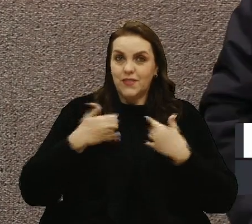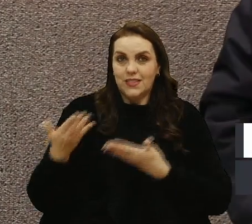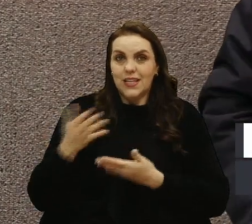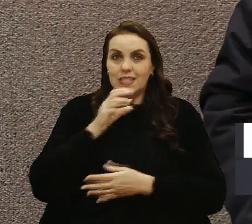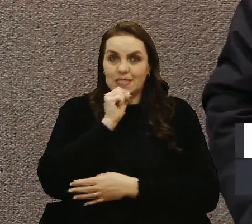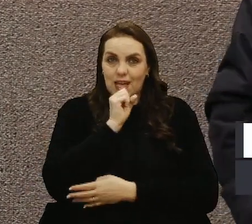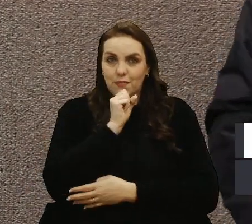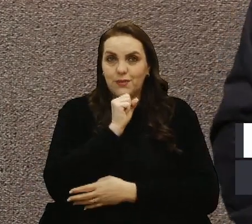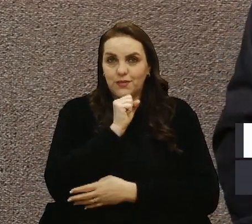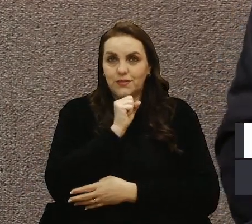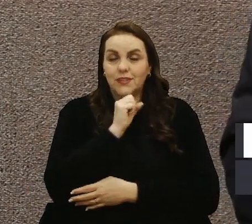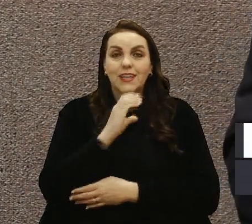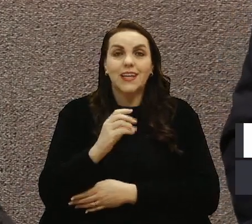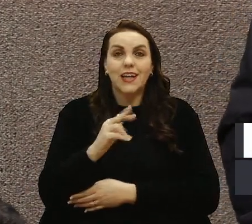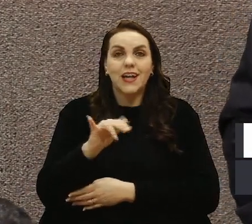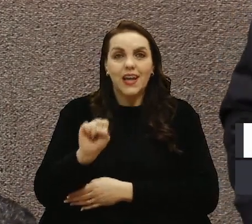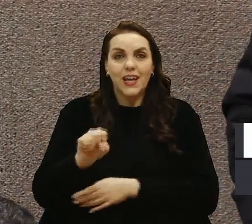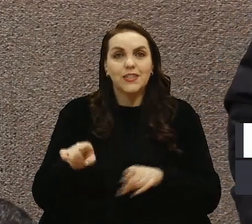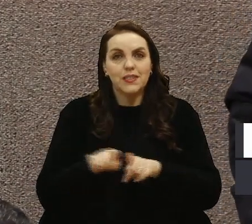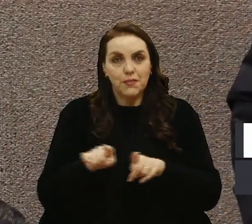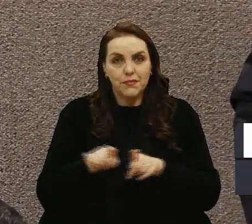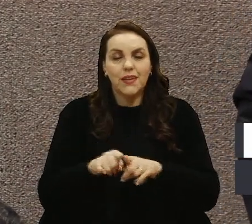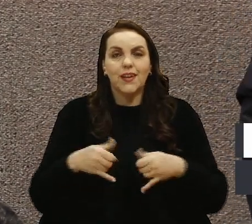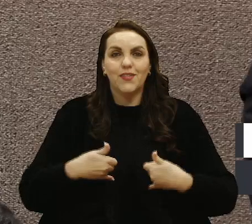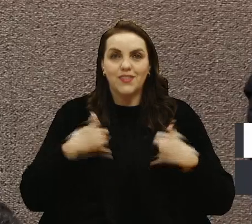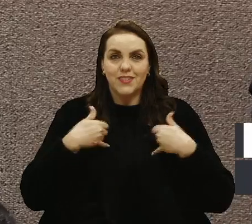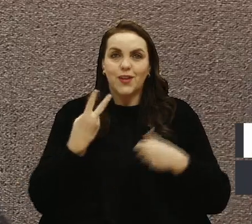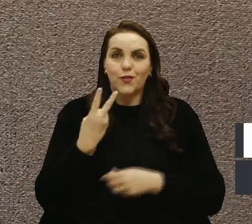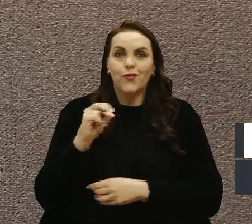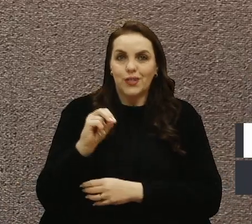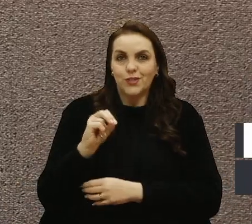sábado também o CRAS estará completando 20 anos. Vejam,